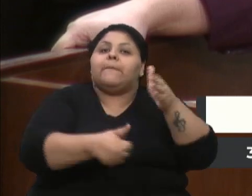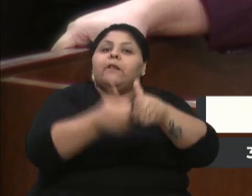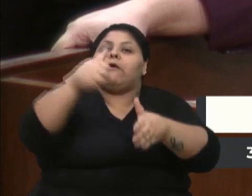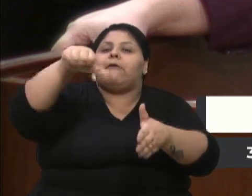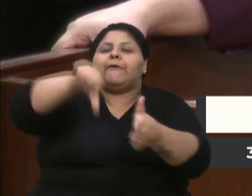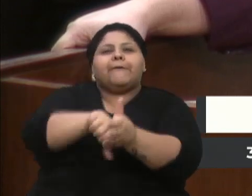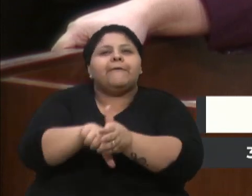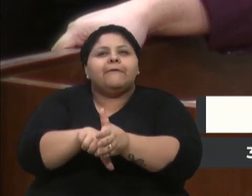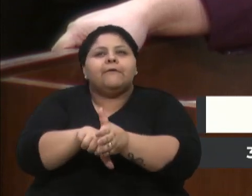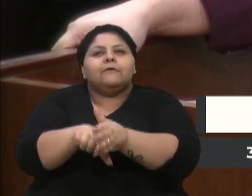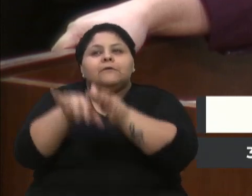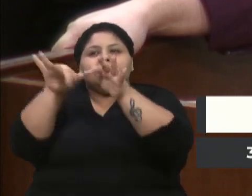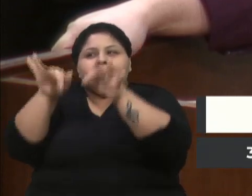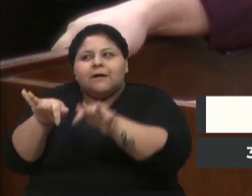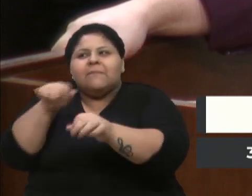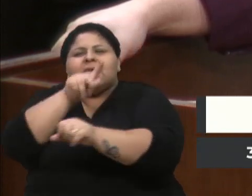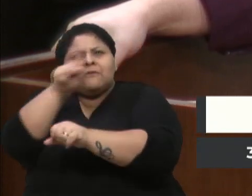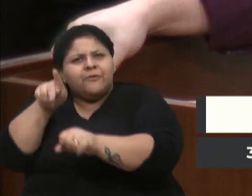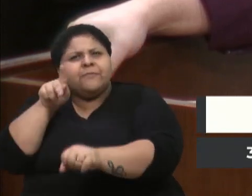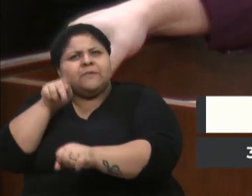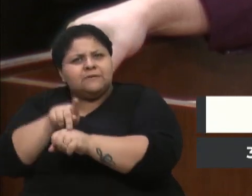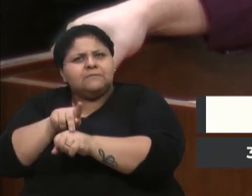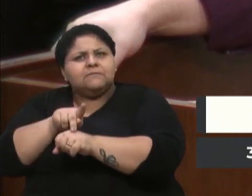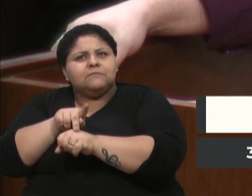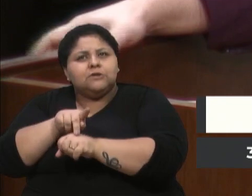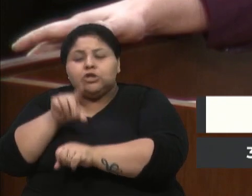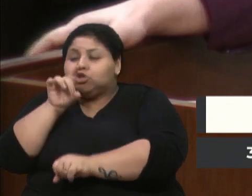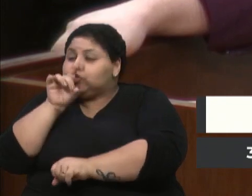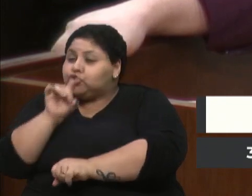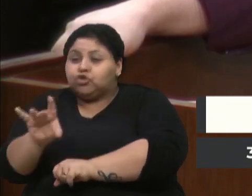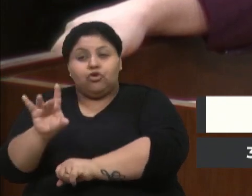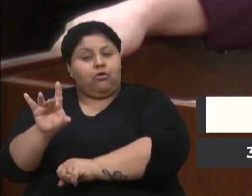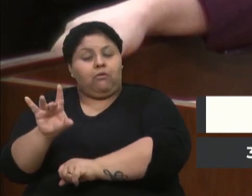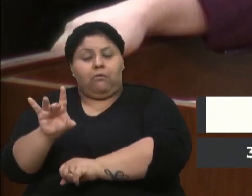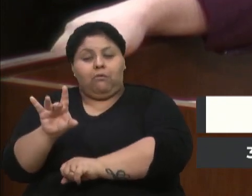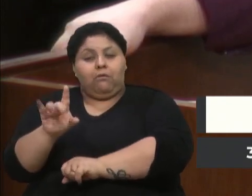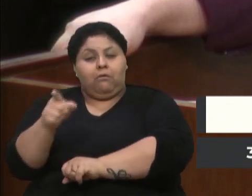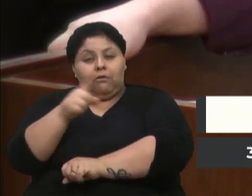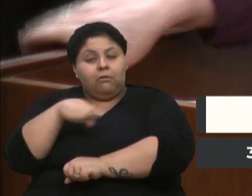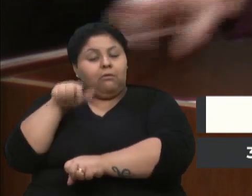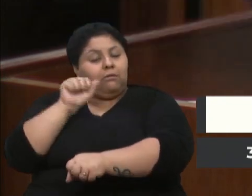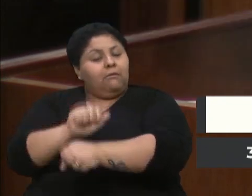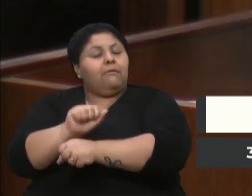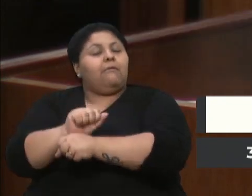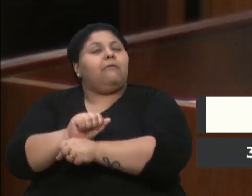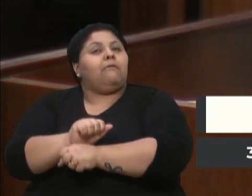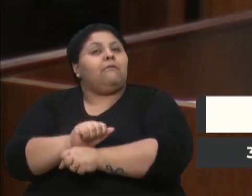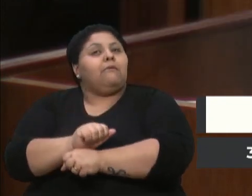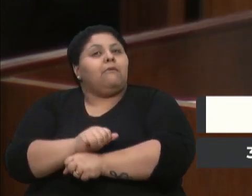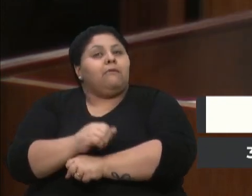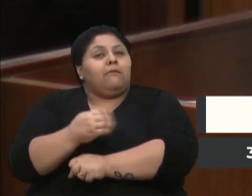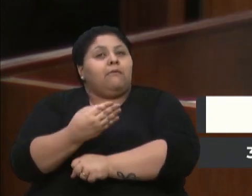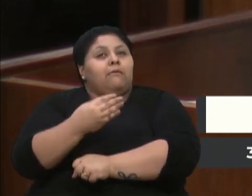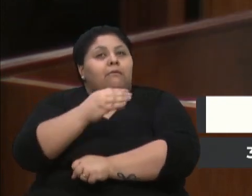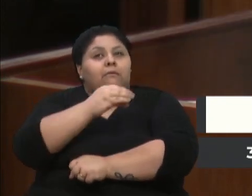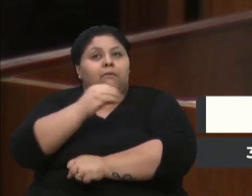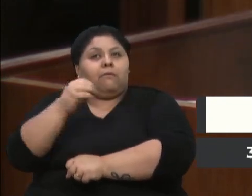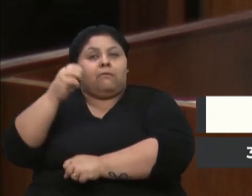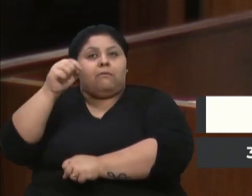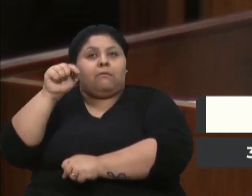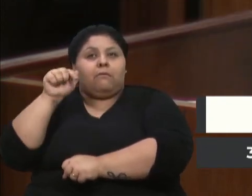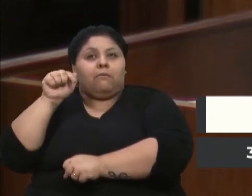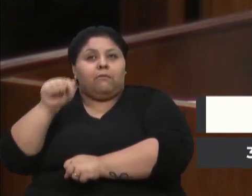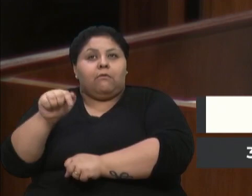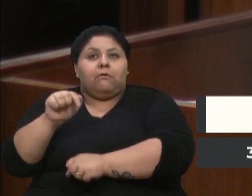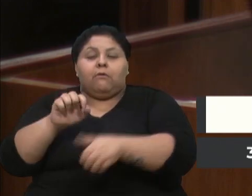acabar realmente com o país? É só isso que estamos aguardando. 400 mil empresas saindo do